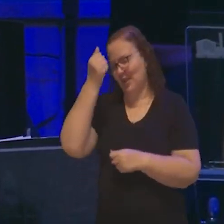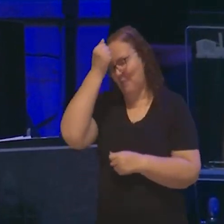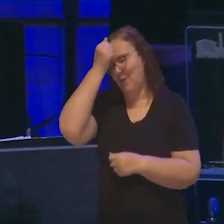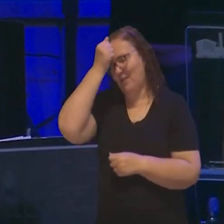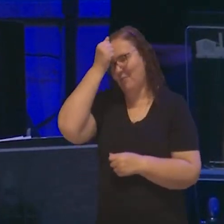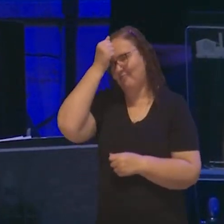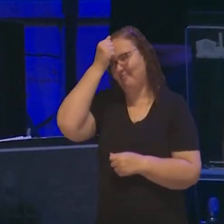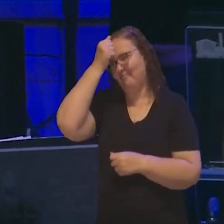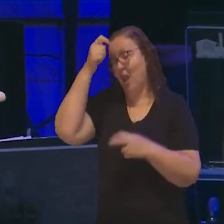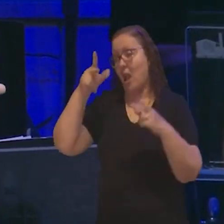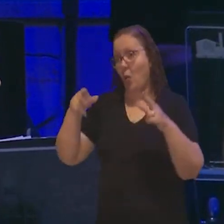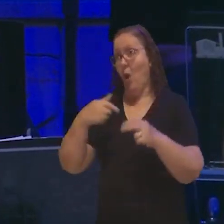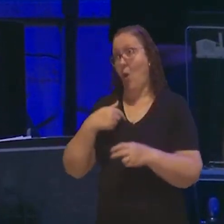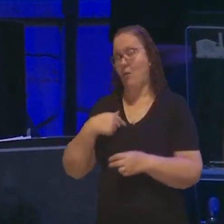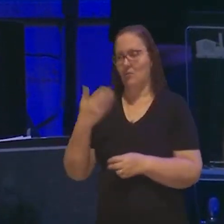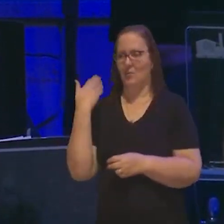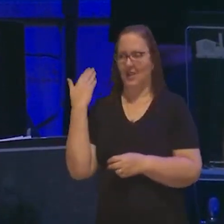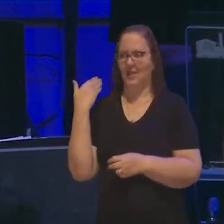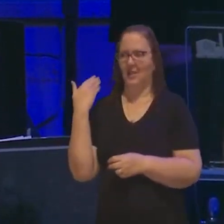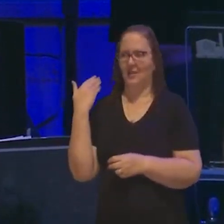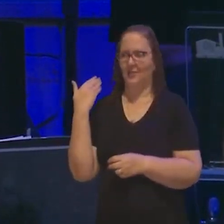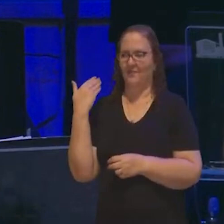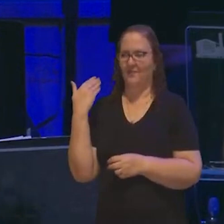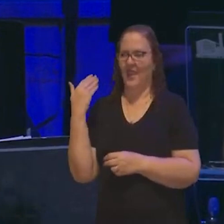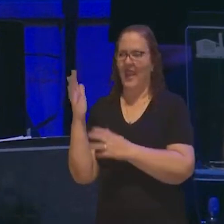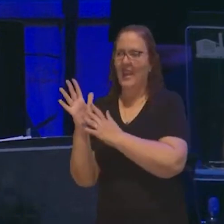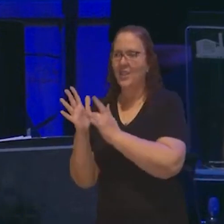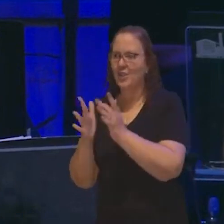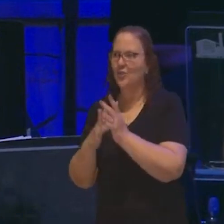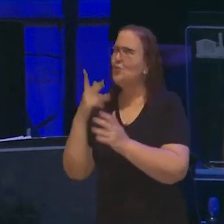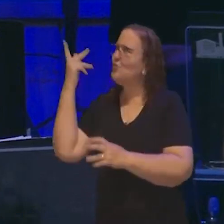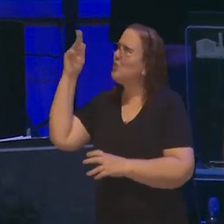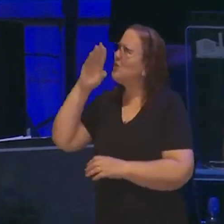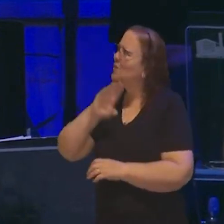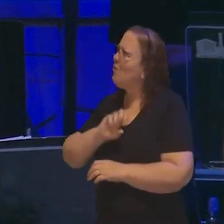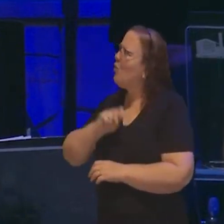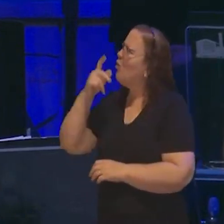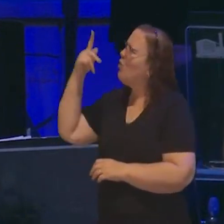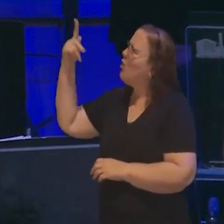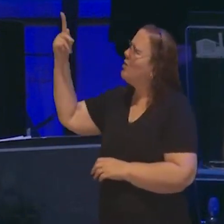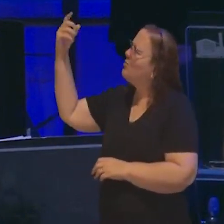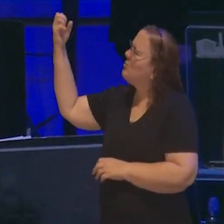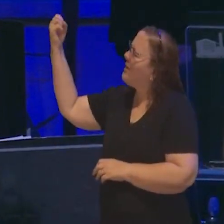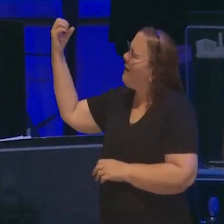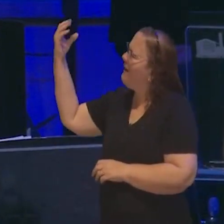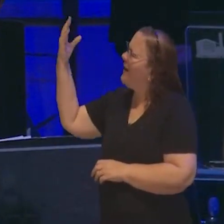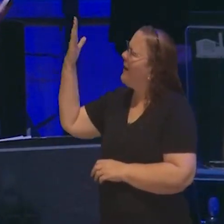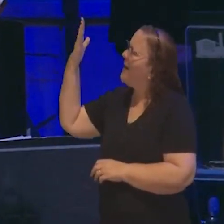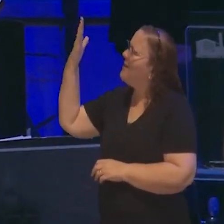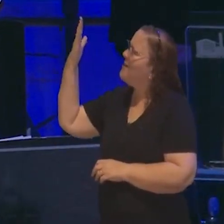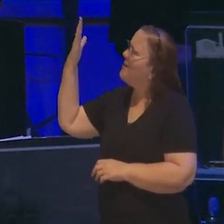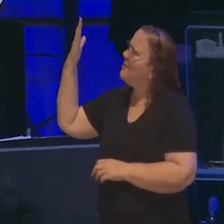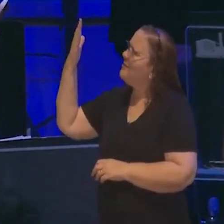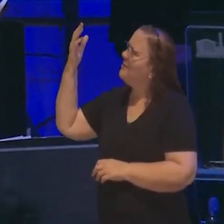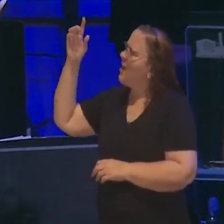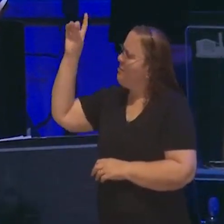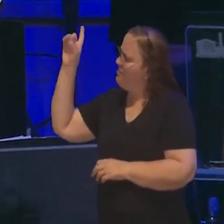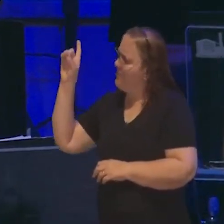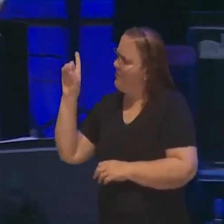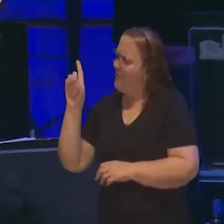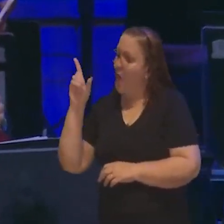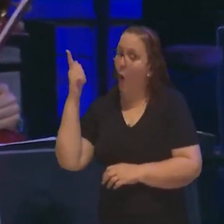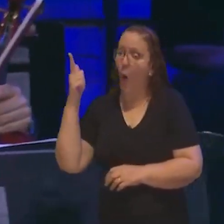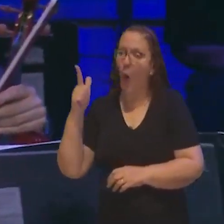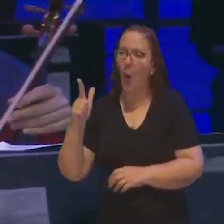Jesus, com seu amor, com a sua graça, ele aparece novamente a Tomé, aos seus discípulos. E Tomé reconhece